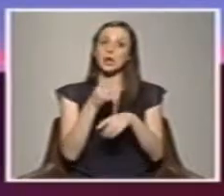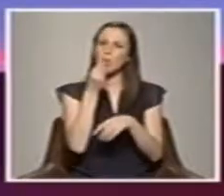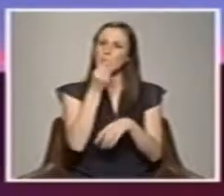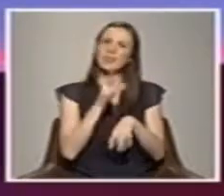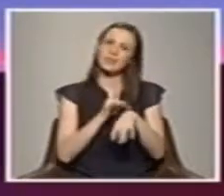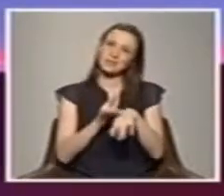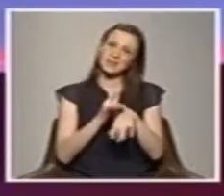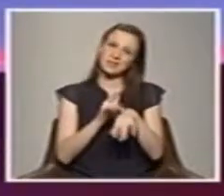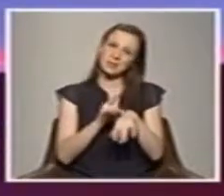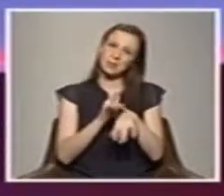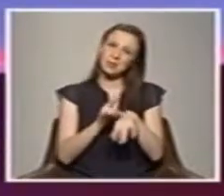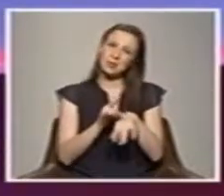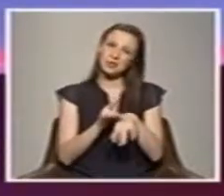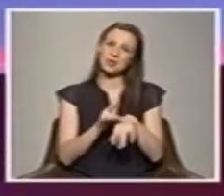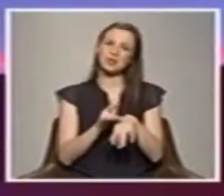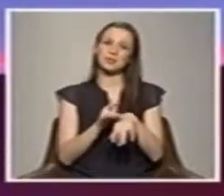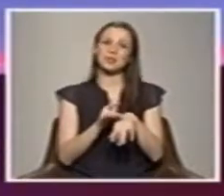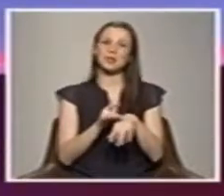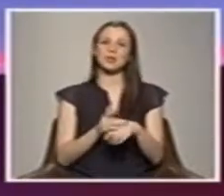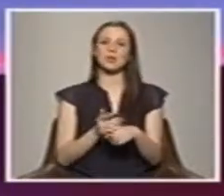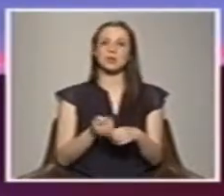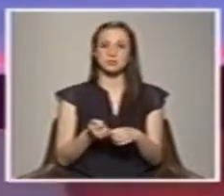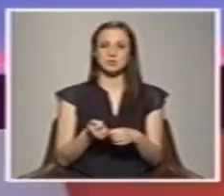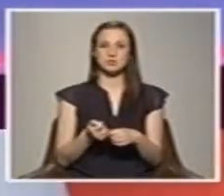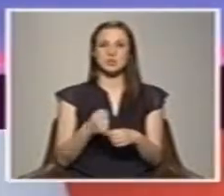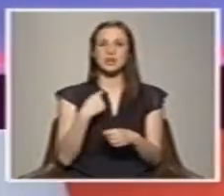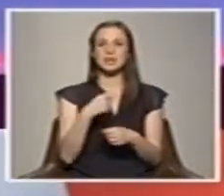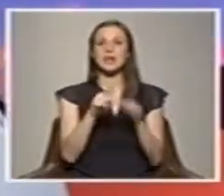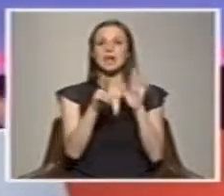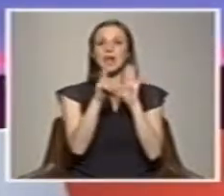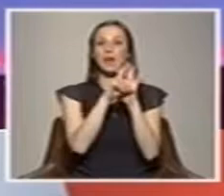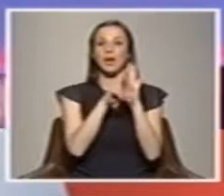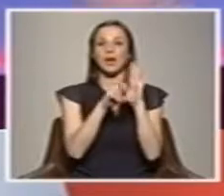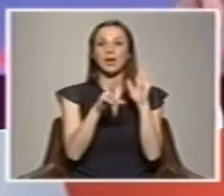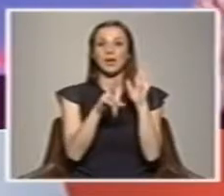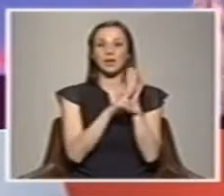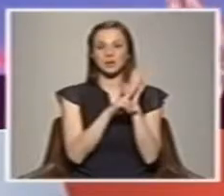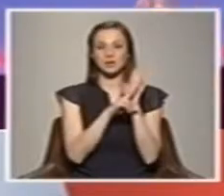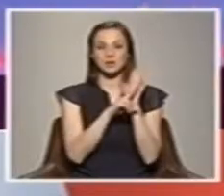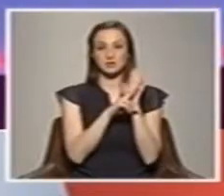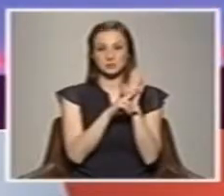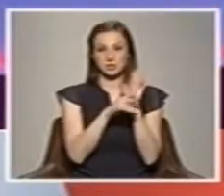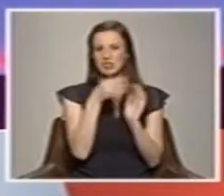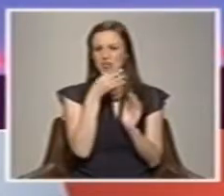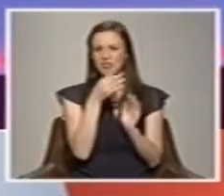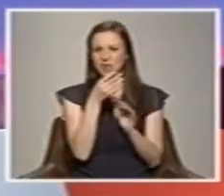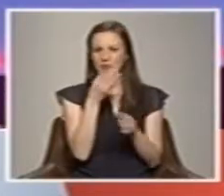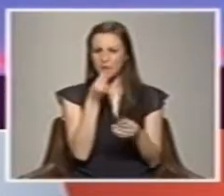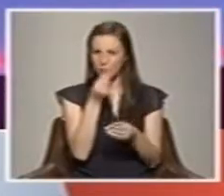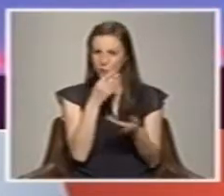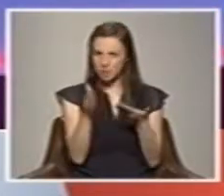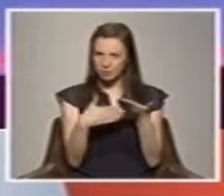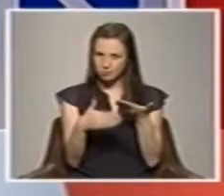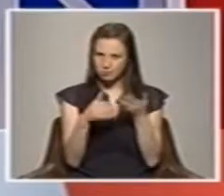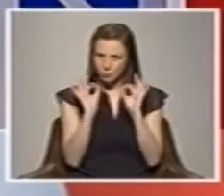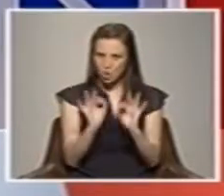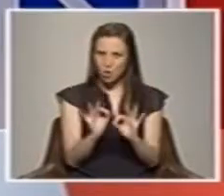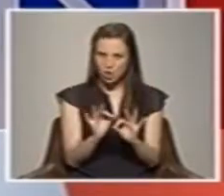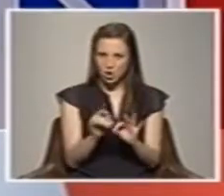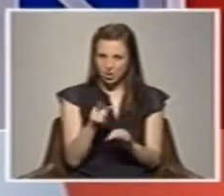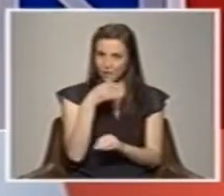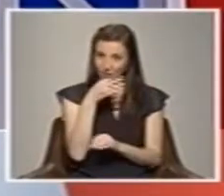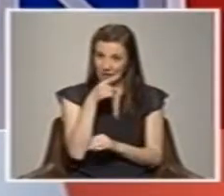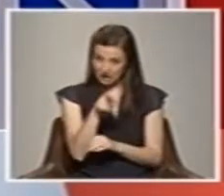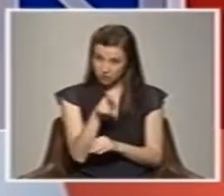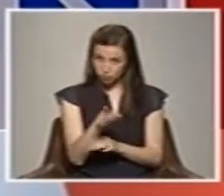outros e têm dentro daquelas regras que cada... Estamos a falar de quê? Da comida confeccionada? Confeccionada. O movimento